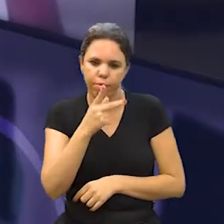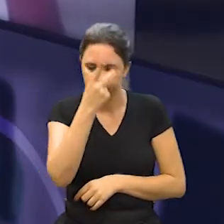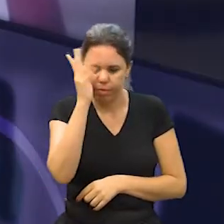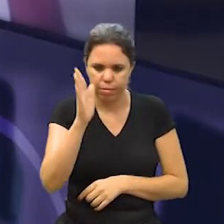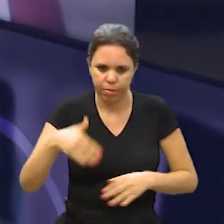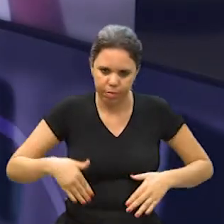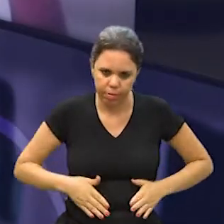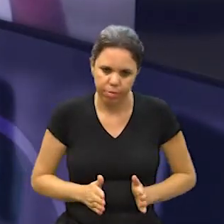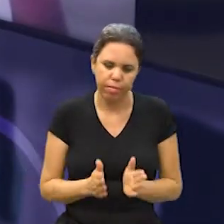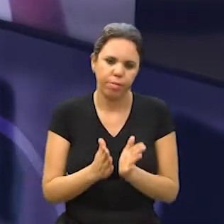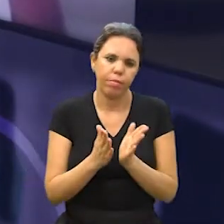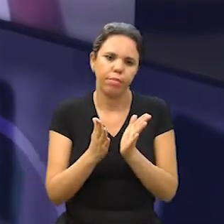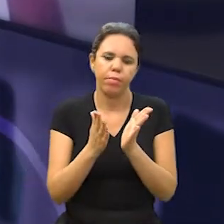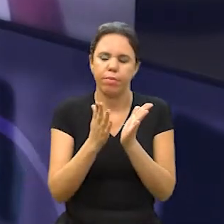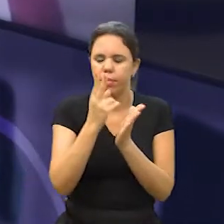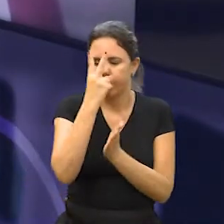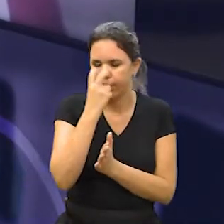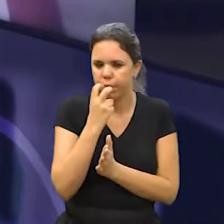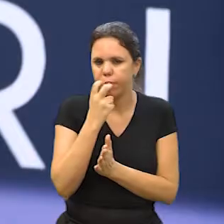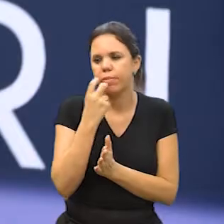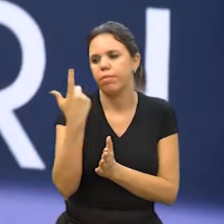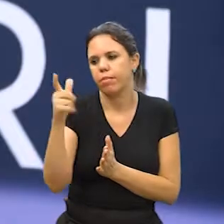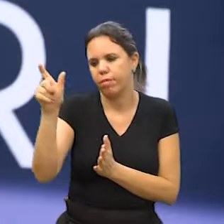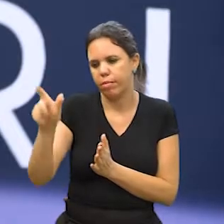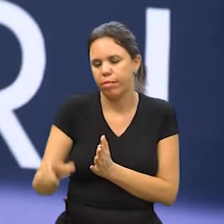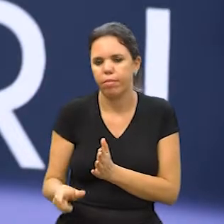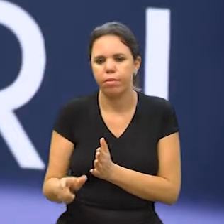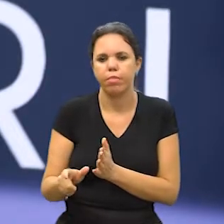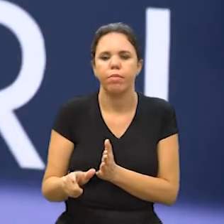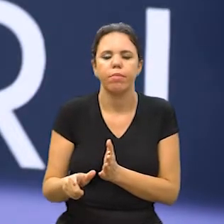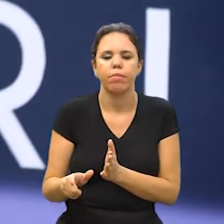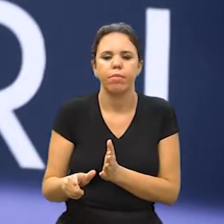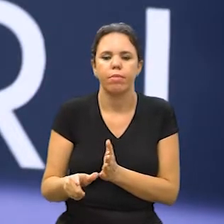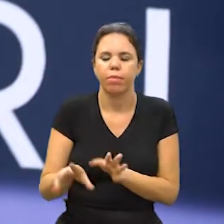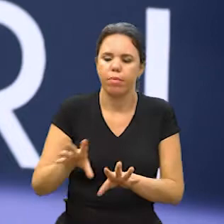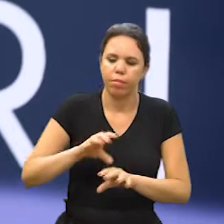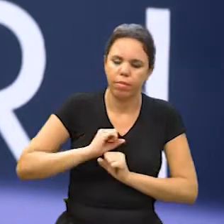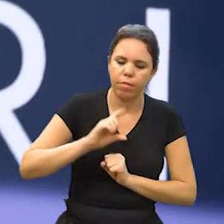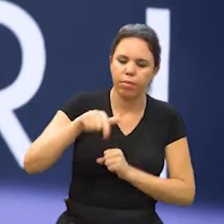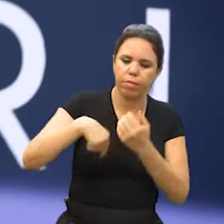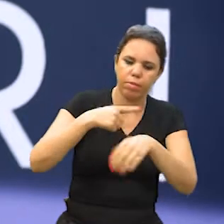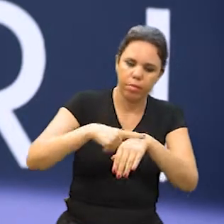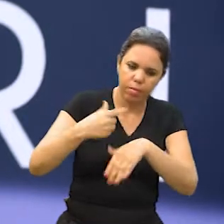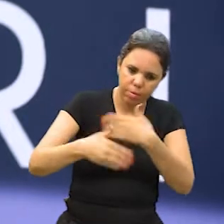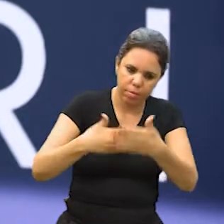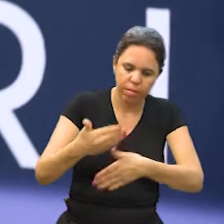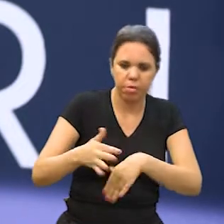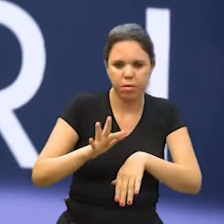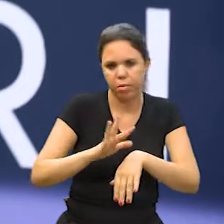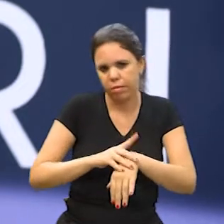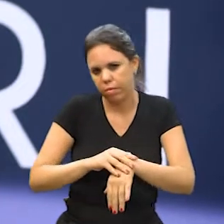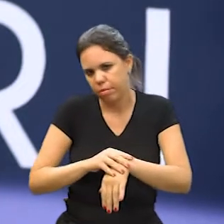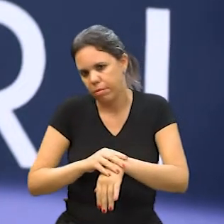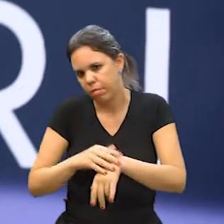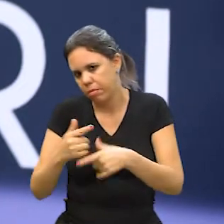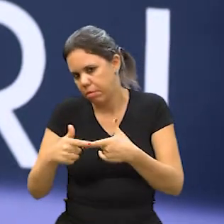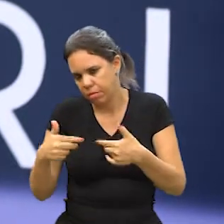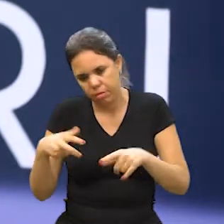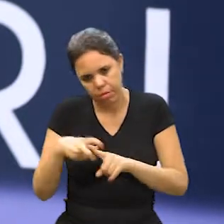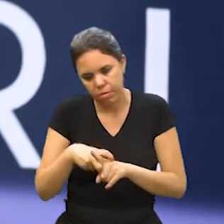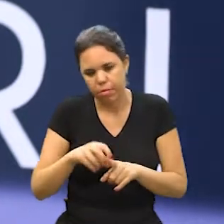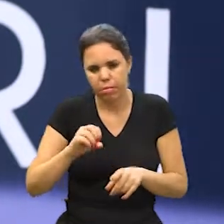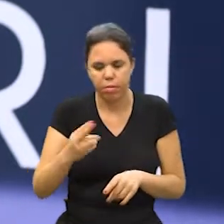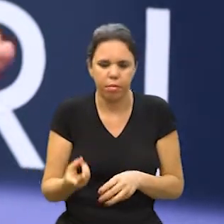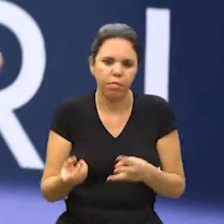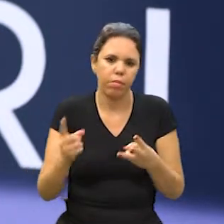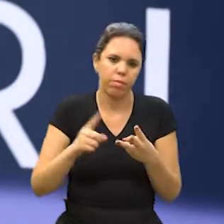que já nasceram com a Sim, deficiência, tem aquelas pessoas com a deficiência adquirida, né? por sim. doença ou por algum acidente,